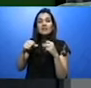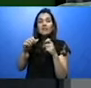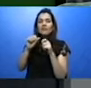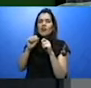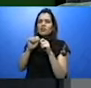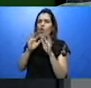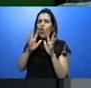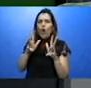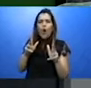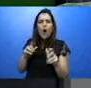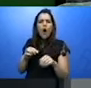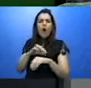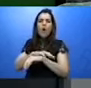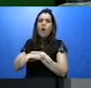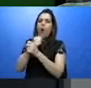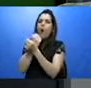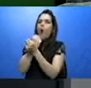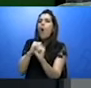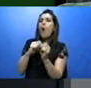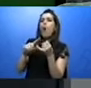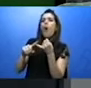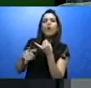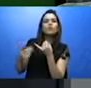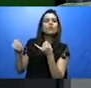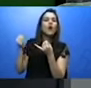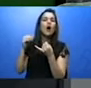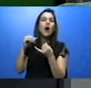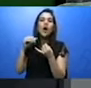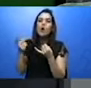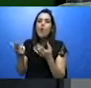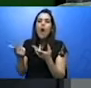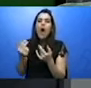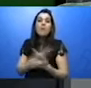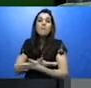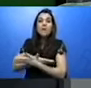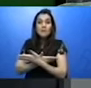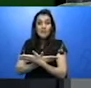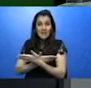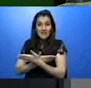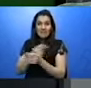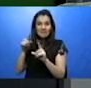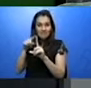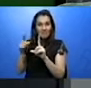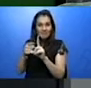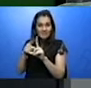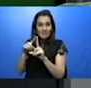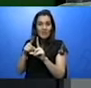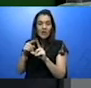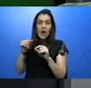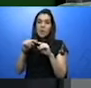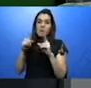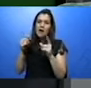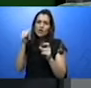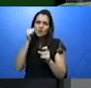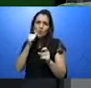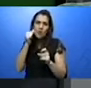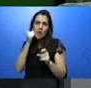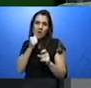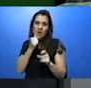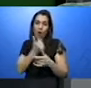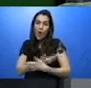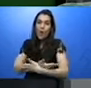órgãos e crescer até ele estar pronto para o nascimento, né? Que nem um bebê na barriga da mãe. Só que na barriga de uma mulher, o